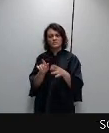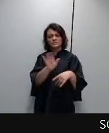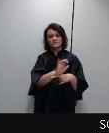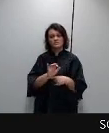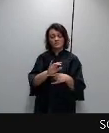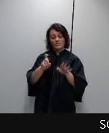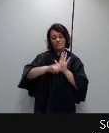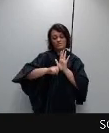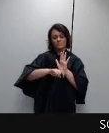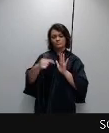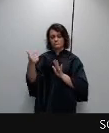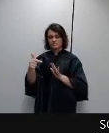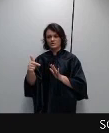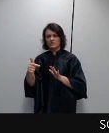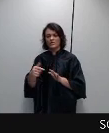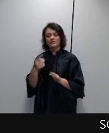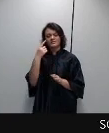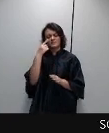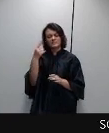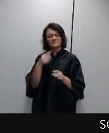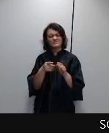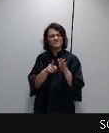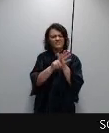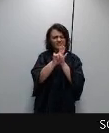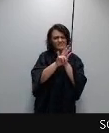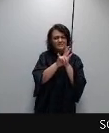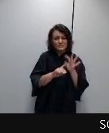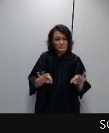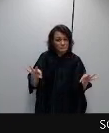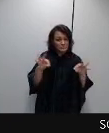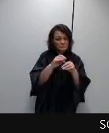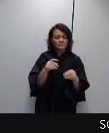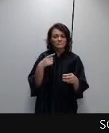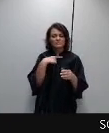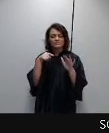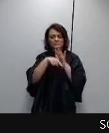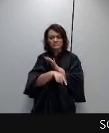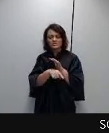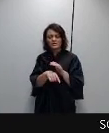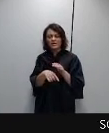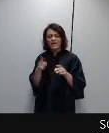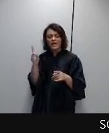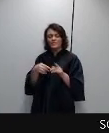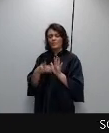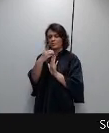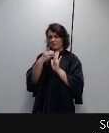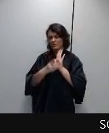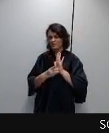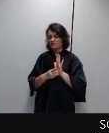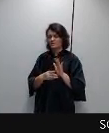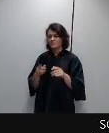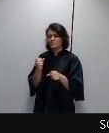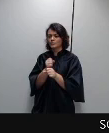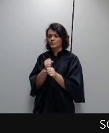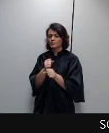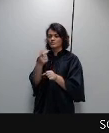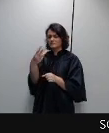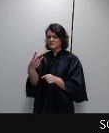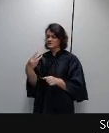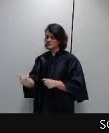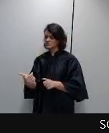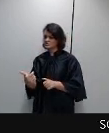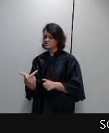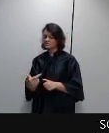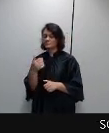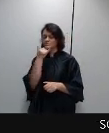era submetido ao lado de temporal que em canal e isso dentro do famoso decreto já polícia de 32 sempre foi invocado